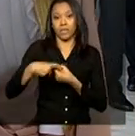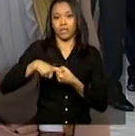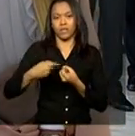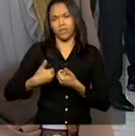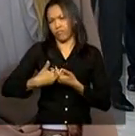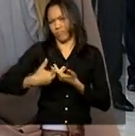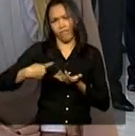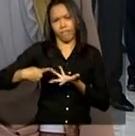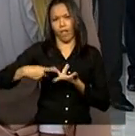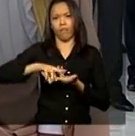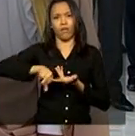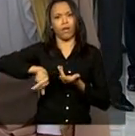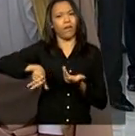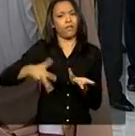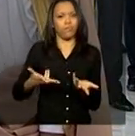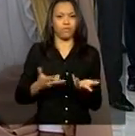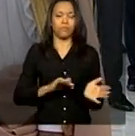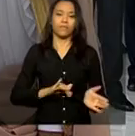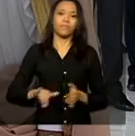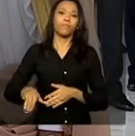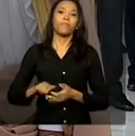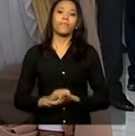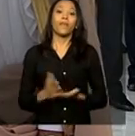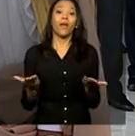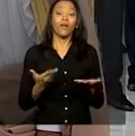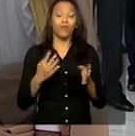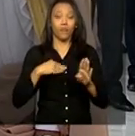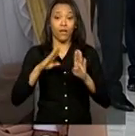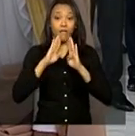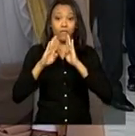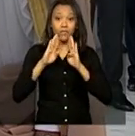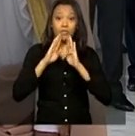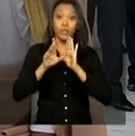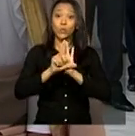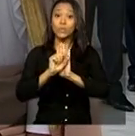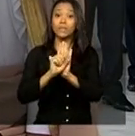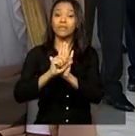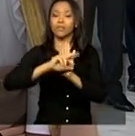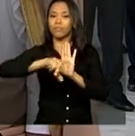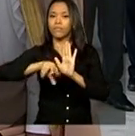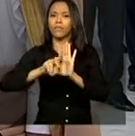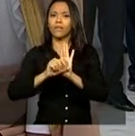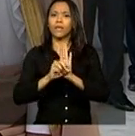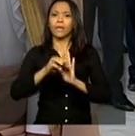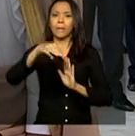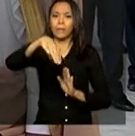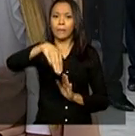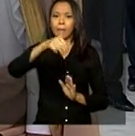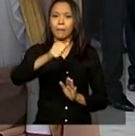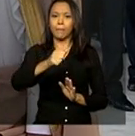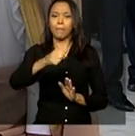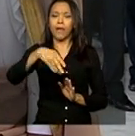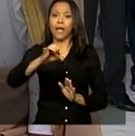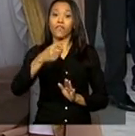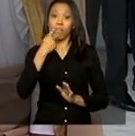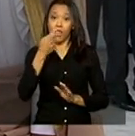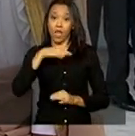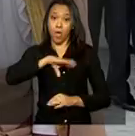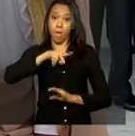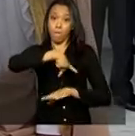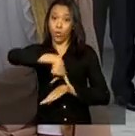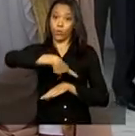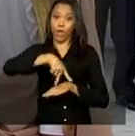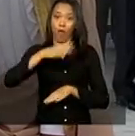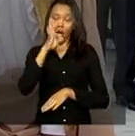parcerias e uma série de outras ações. Bom, agora vamos fazer um giro aqui pelas redes sociais, pelo Twitter, Mark Borzer, em Portugal. Seguindo a